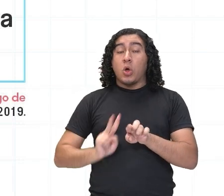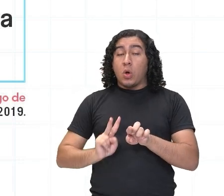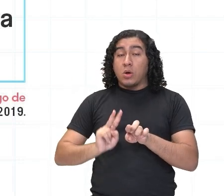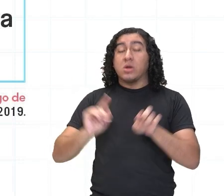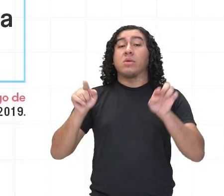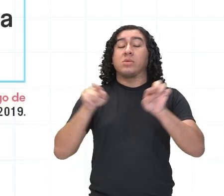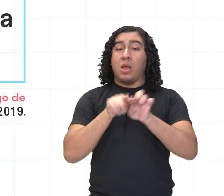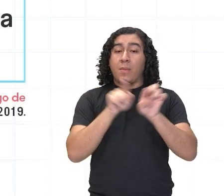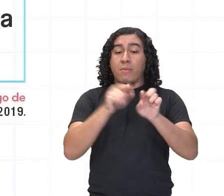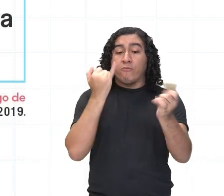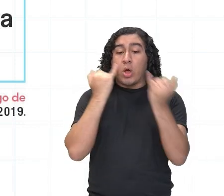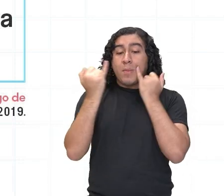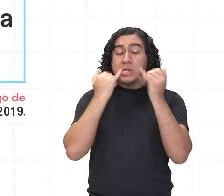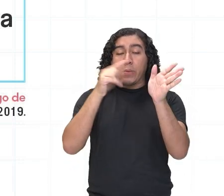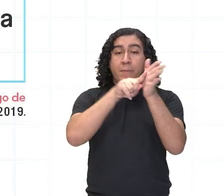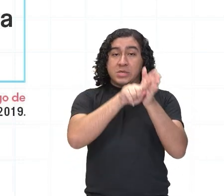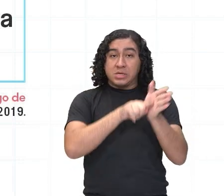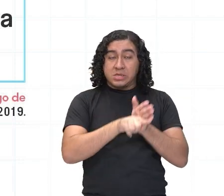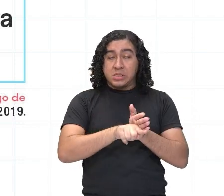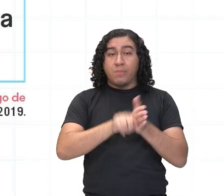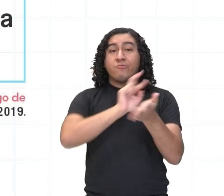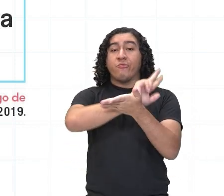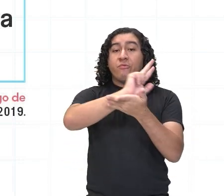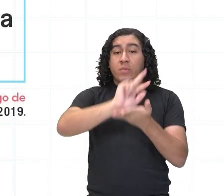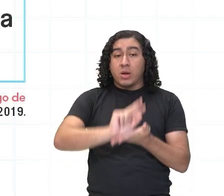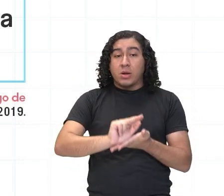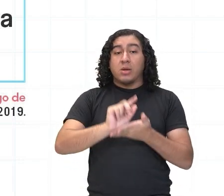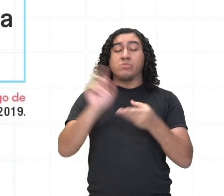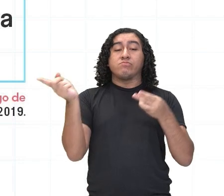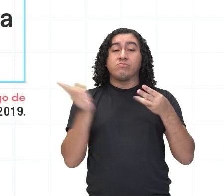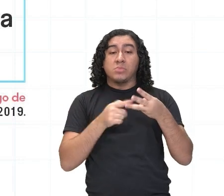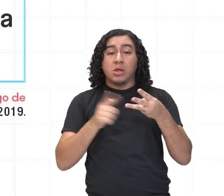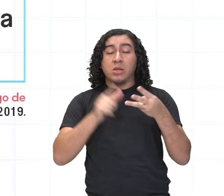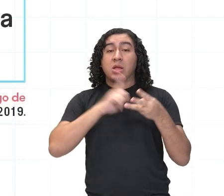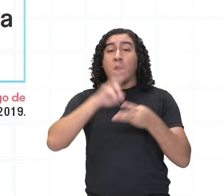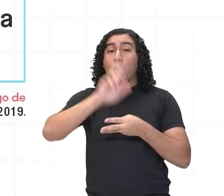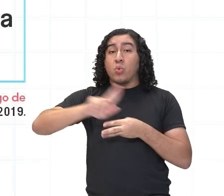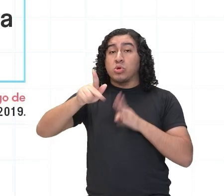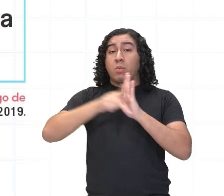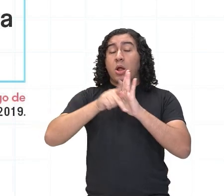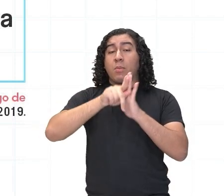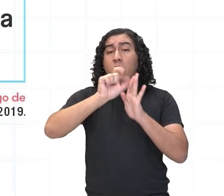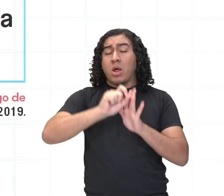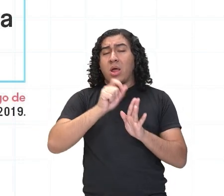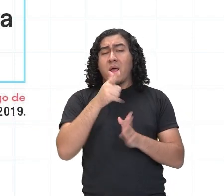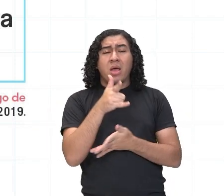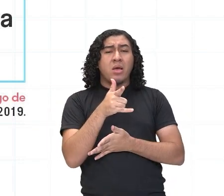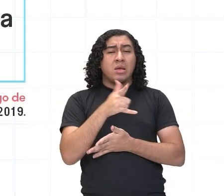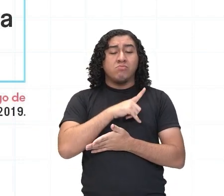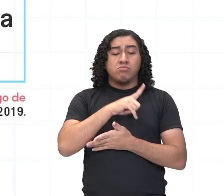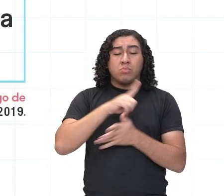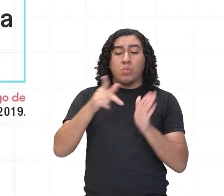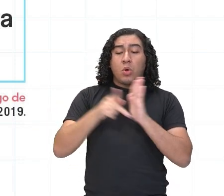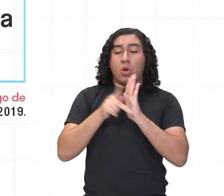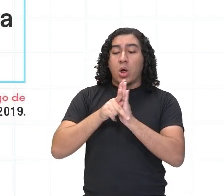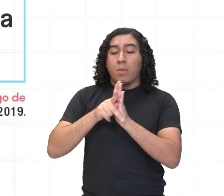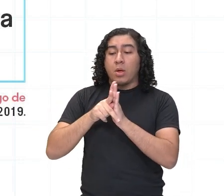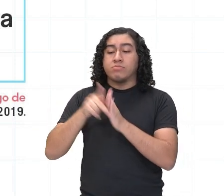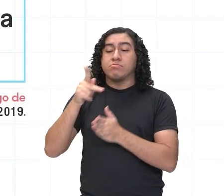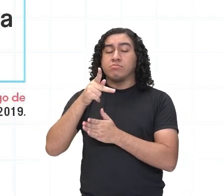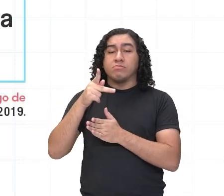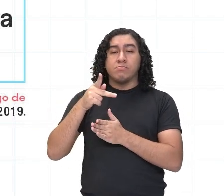são mais dados de pesquisa. Temos aí clichês sociais, os chavões que são utilizados para